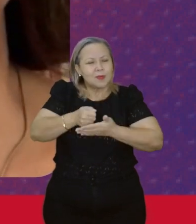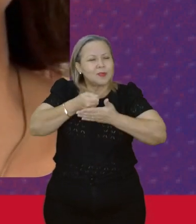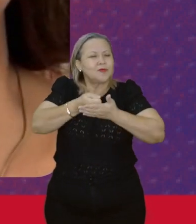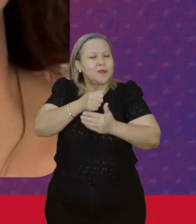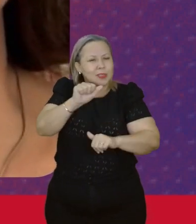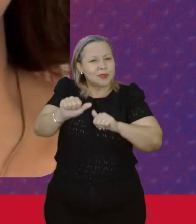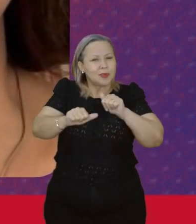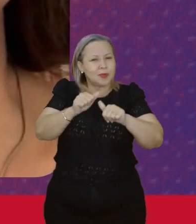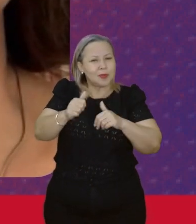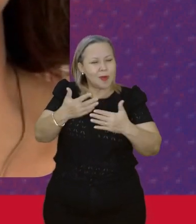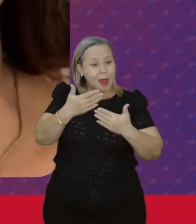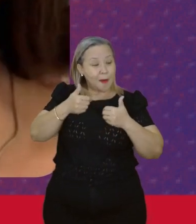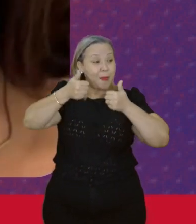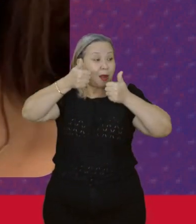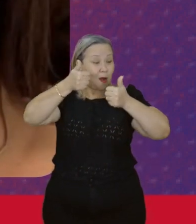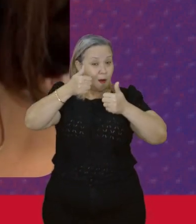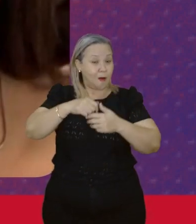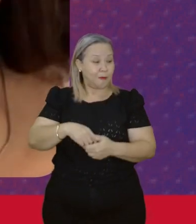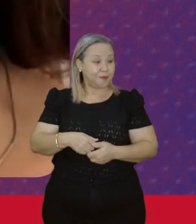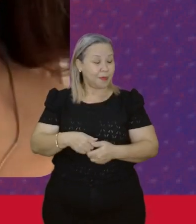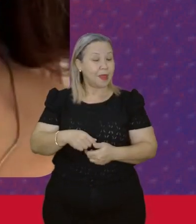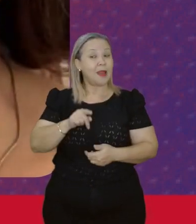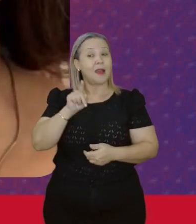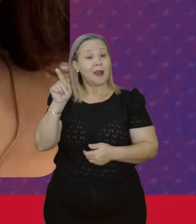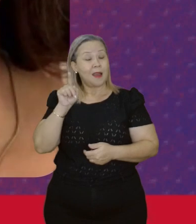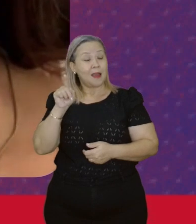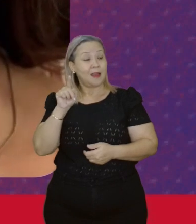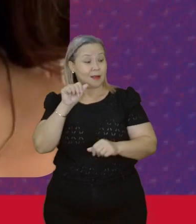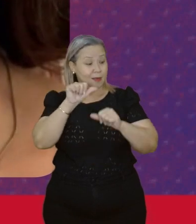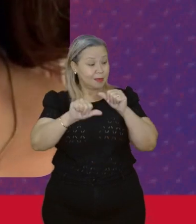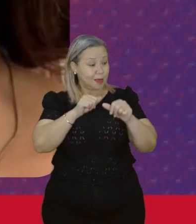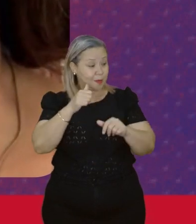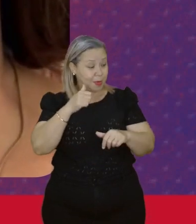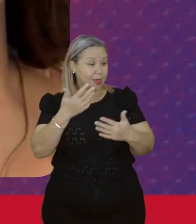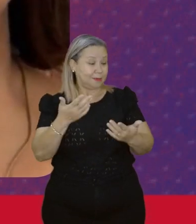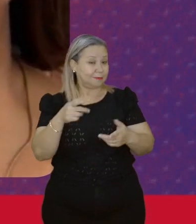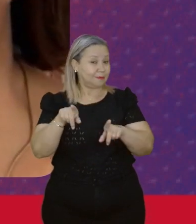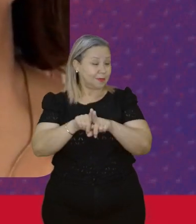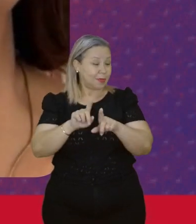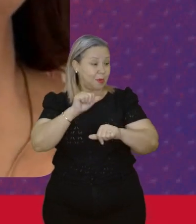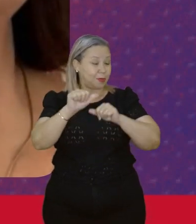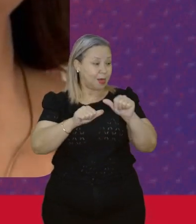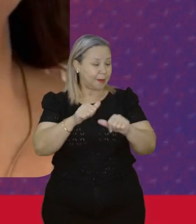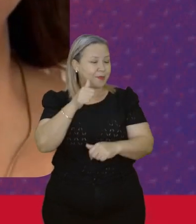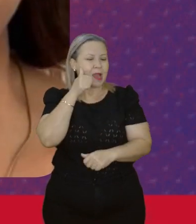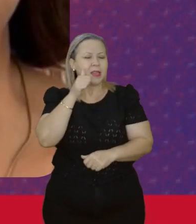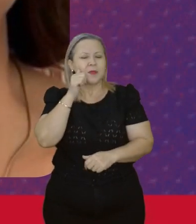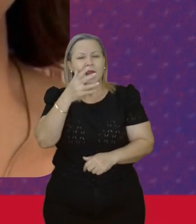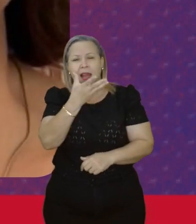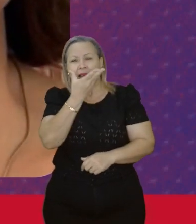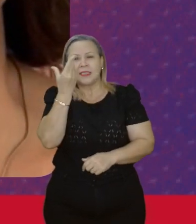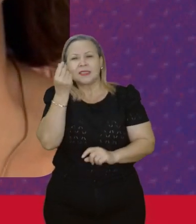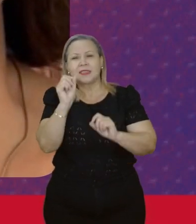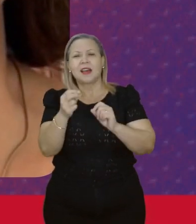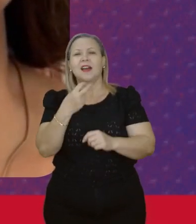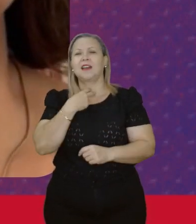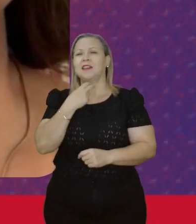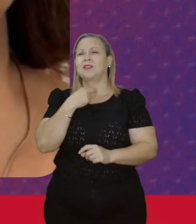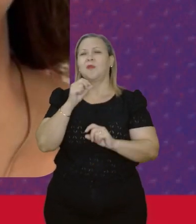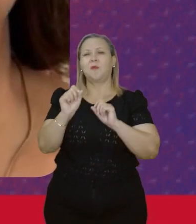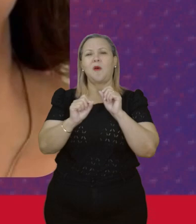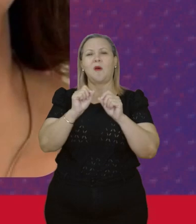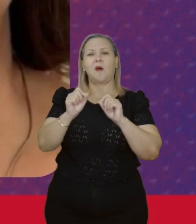na pessoa que ele quer, ele também mudará. As mulheres esquecem que não podem ter